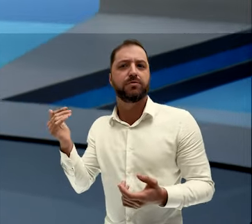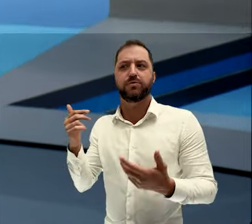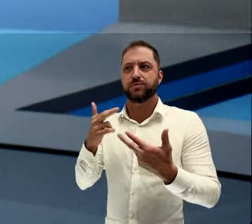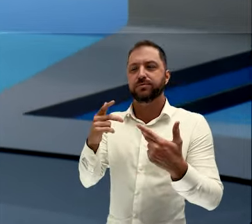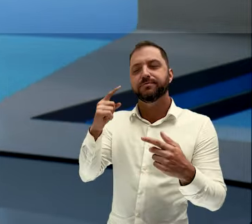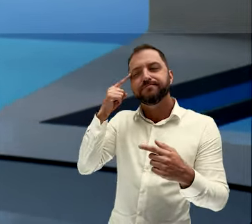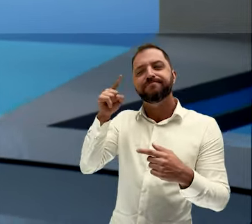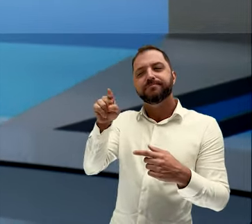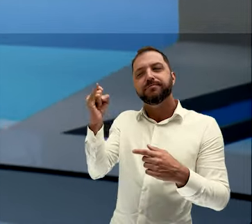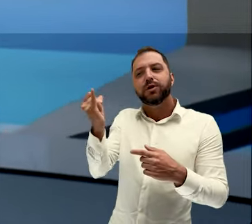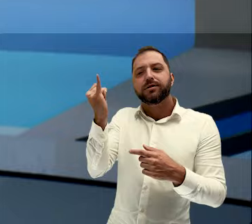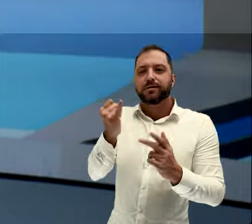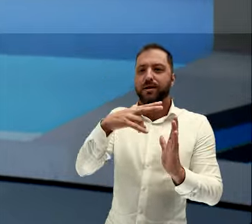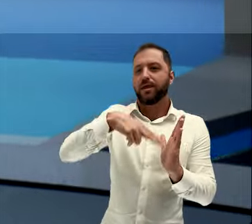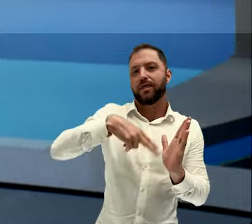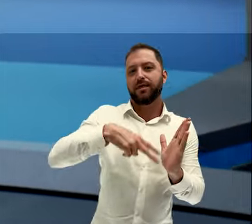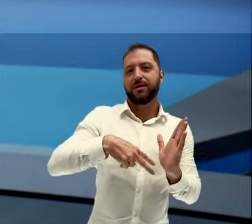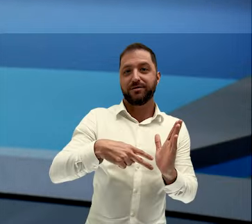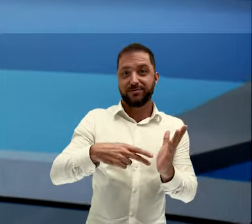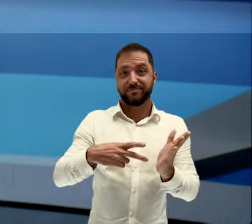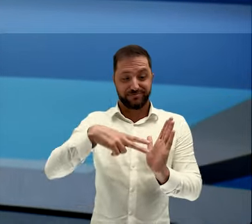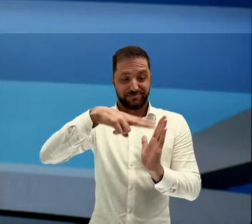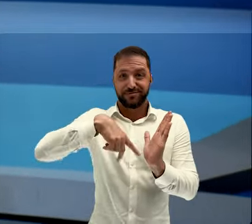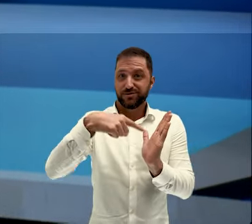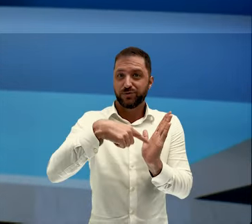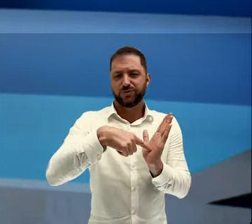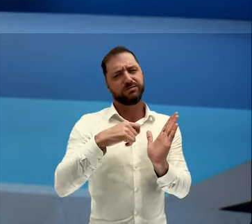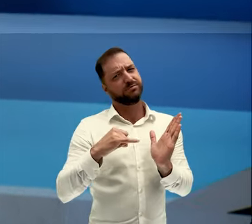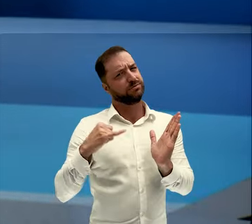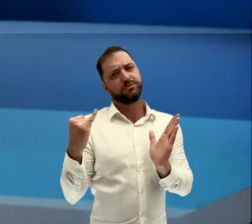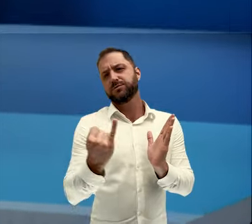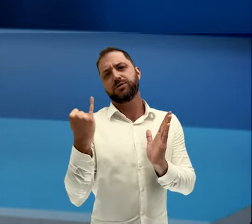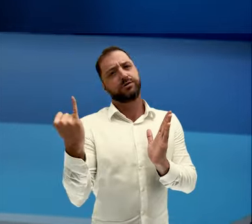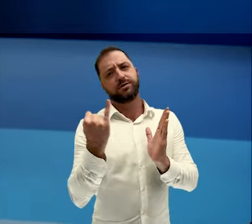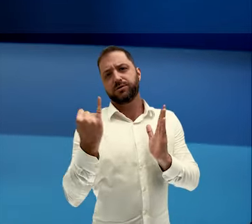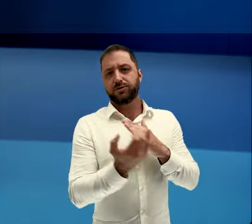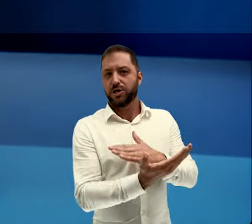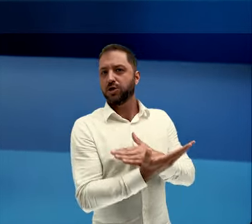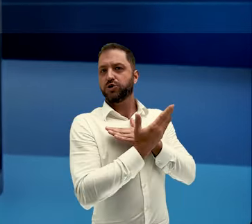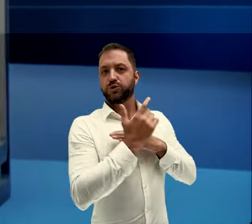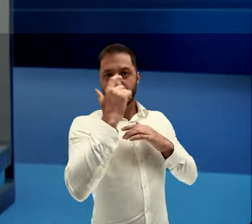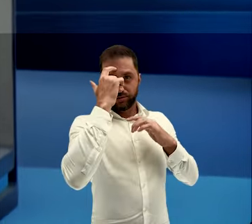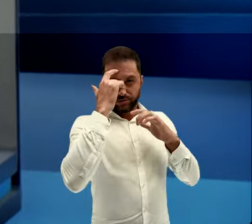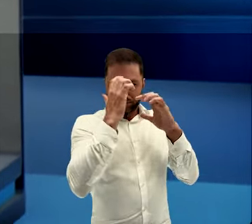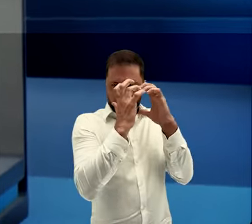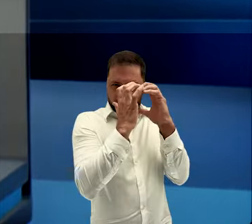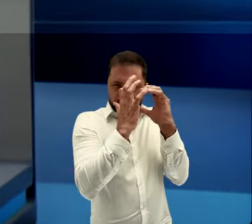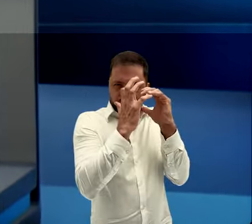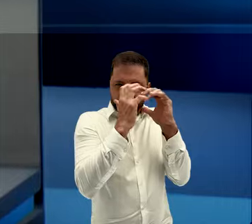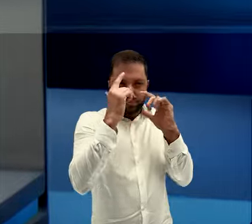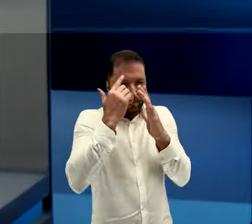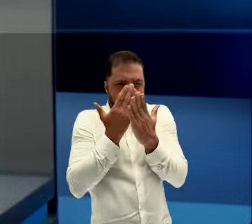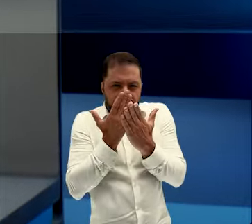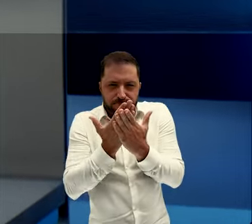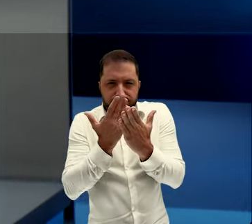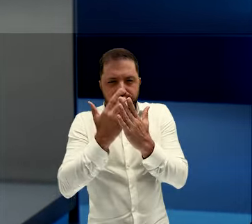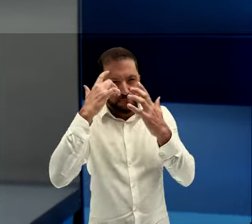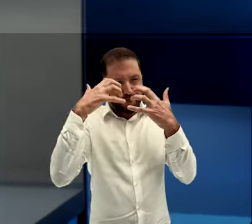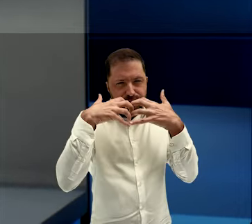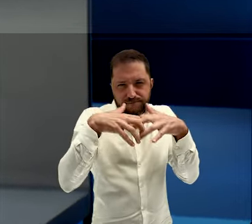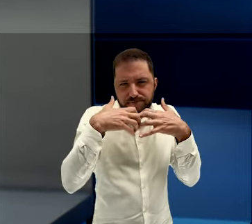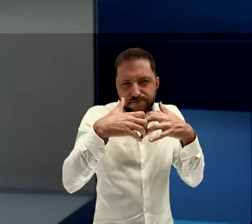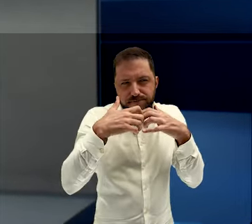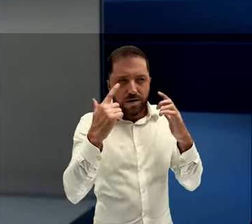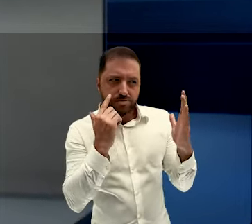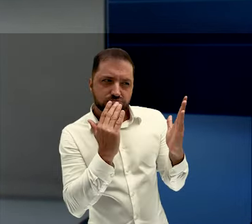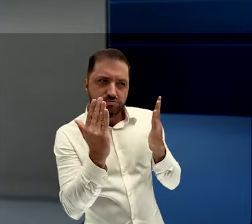sobre o ato de ler. O hábito de leitura é uma prática extremamente importante para desenvolver o raciocínio, o senso